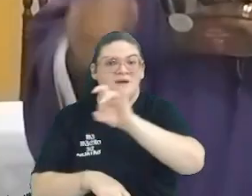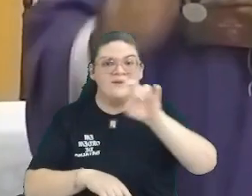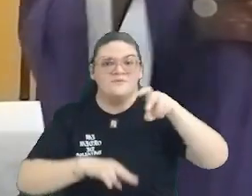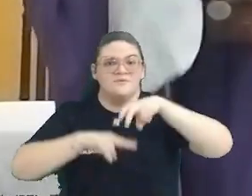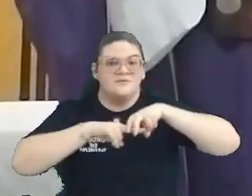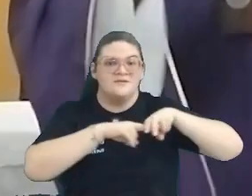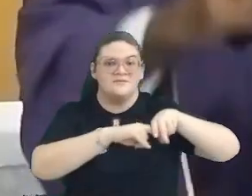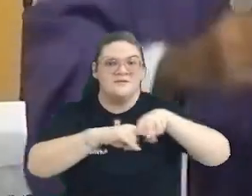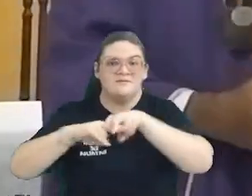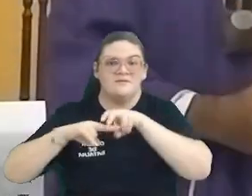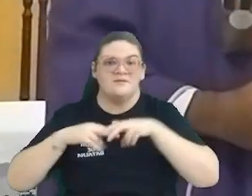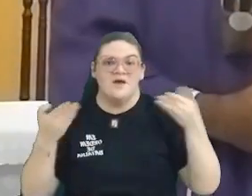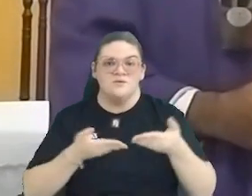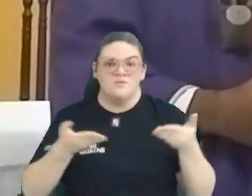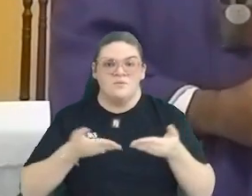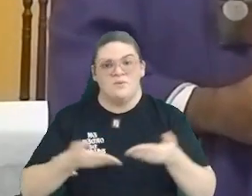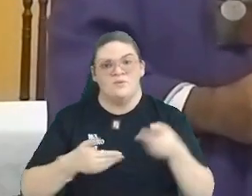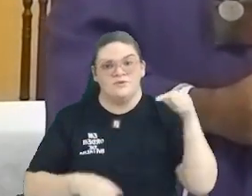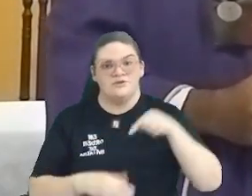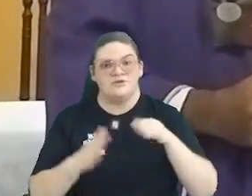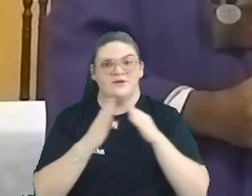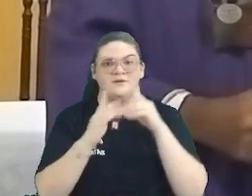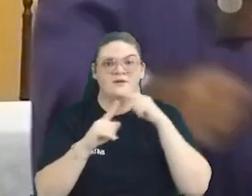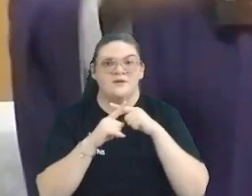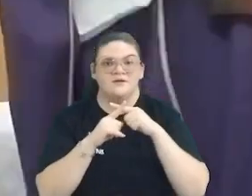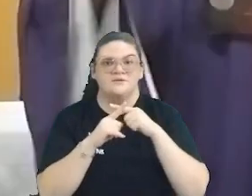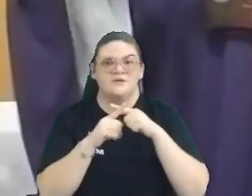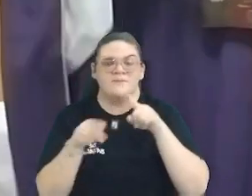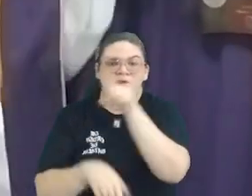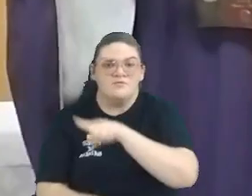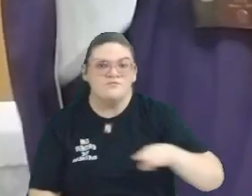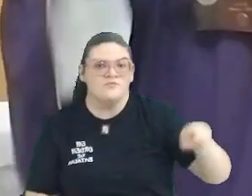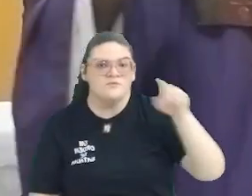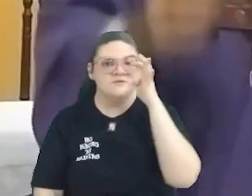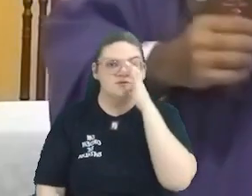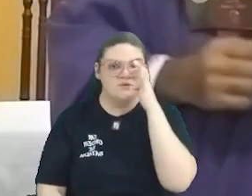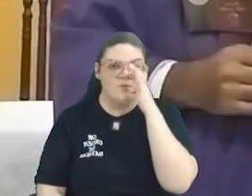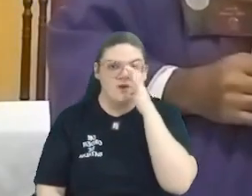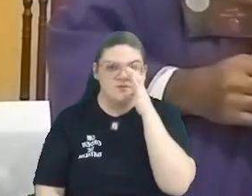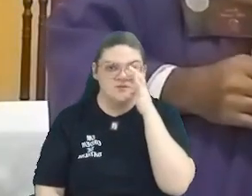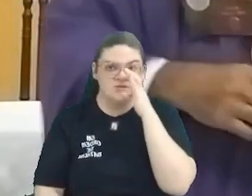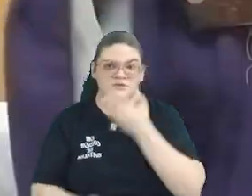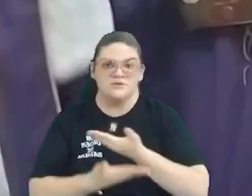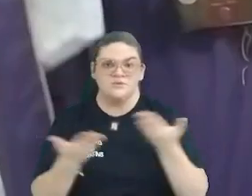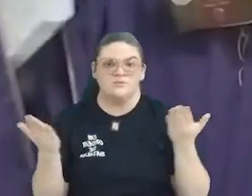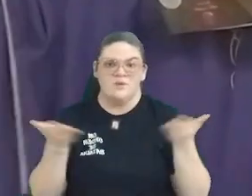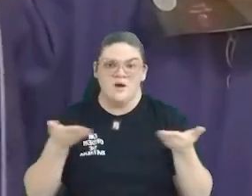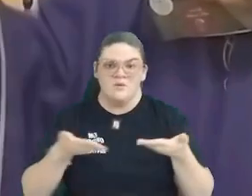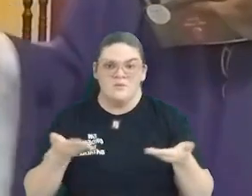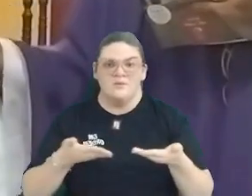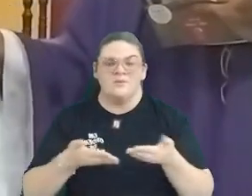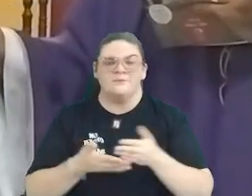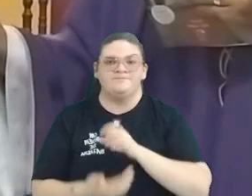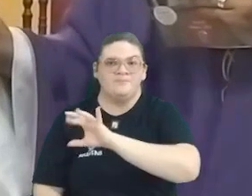quanto cada um que me acompanha por esta transmissão. Todos são filhos e filhas de Deus. Cada um fez as